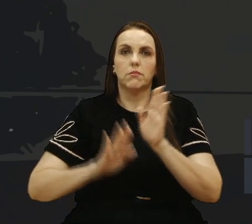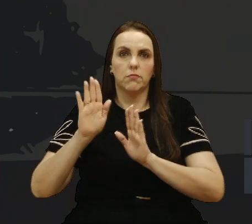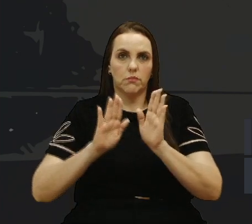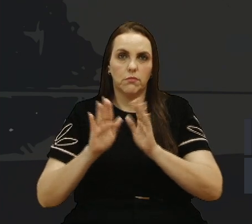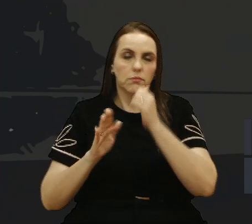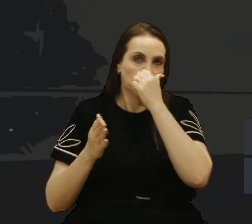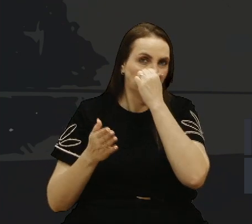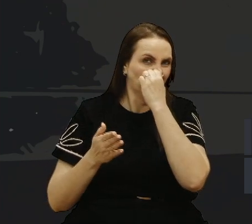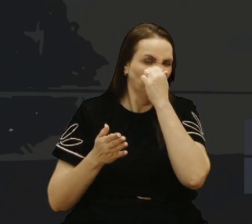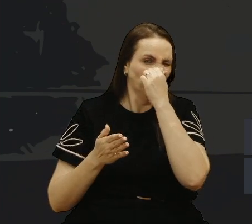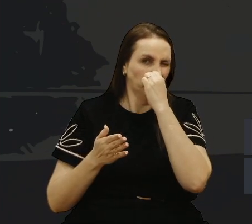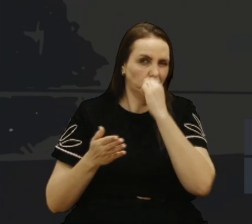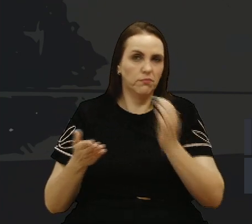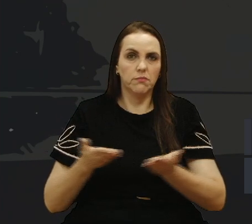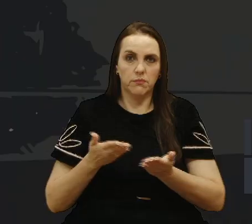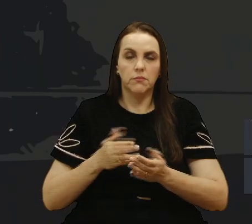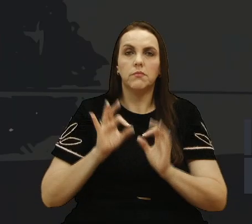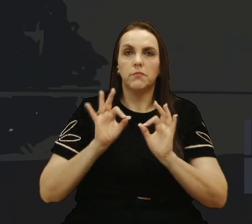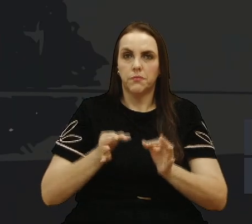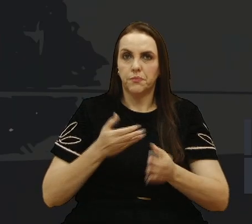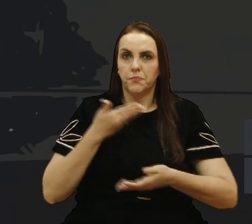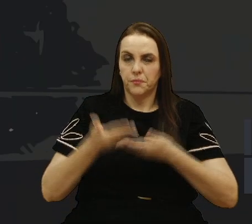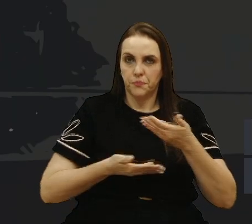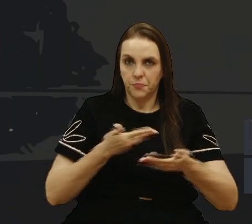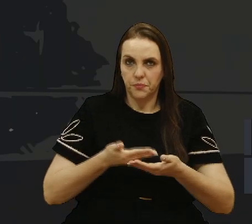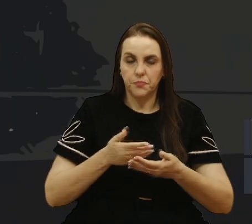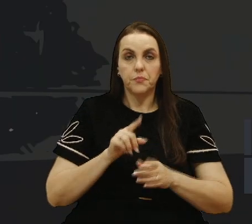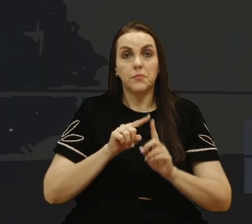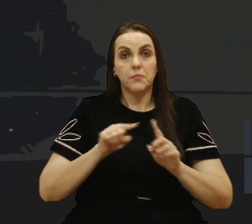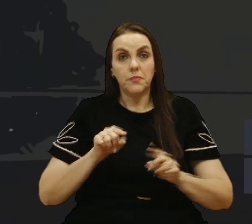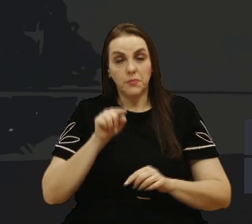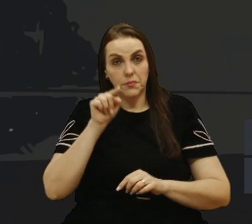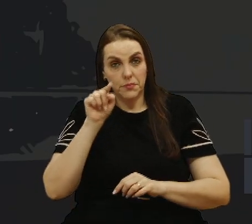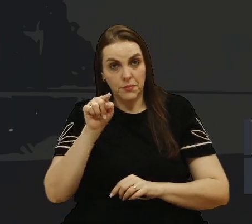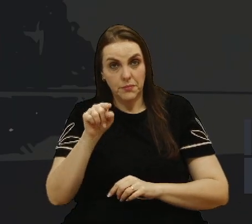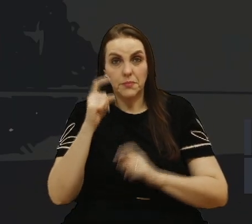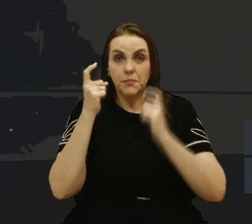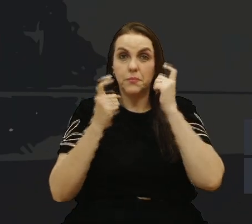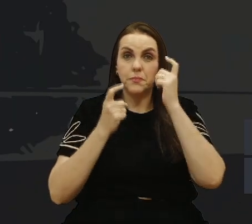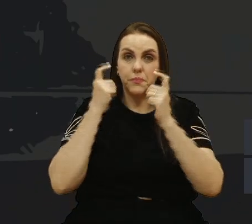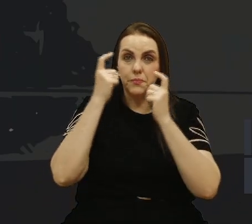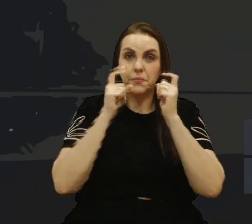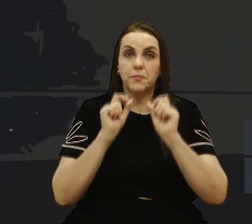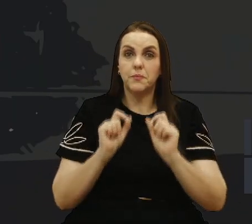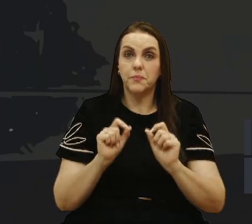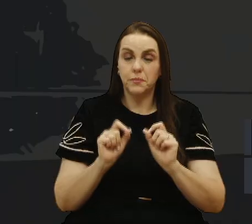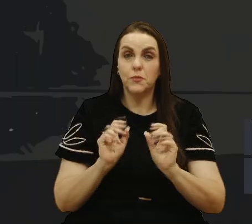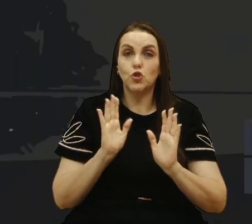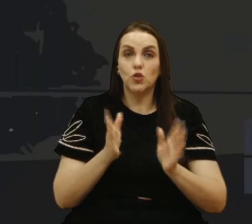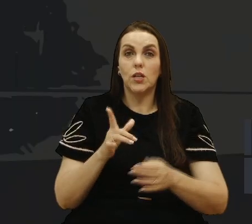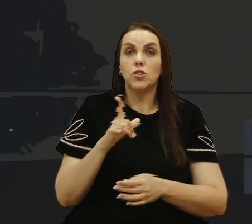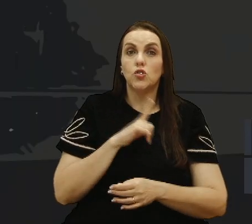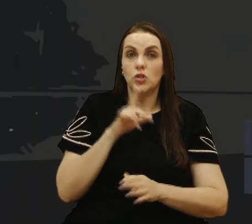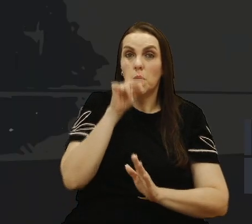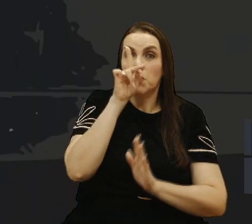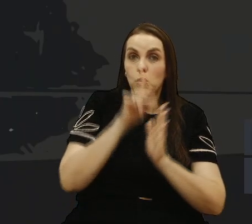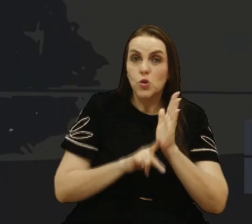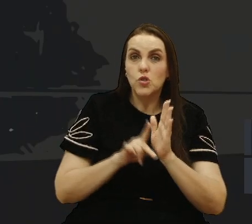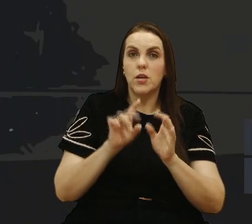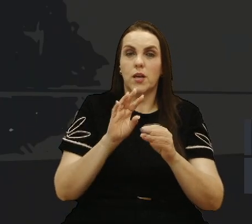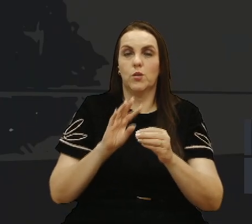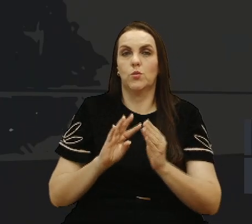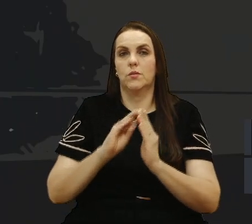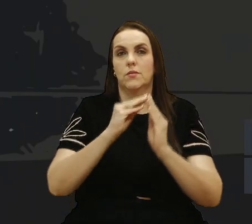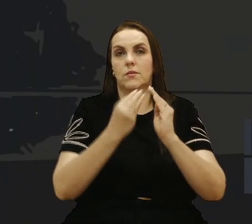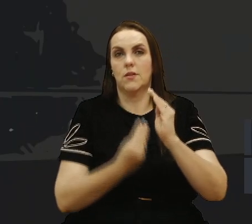nos contemplam. Mas essas, o que nos preocupa é porque essas já tinham até projeto do Samay. Então,